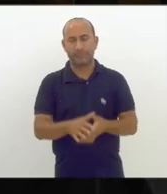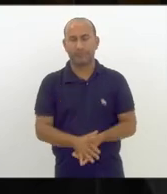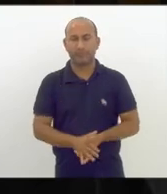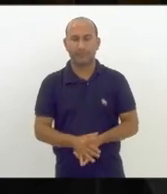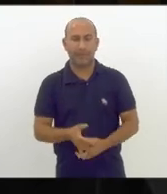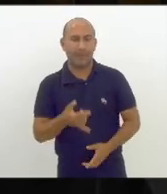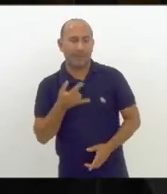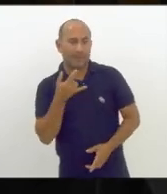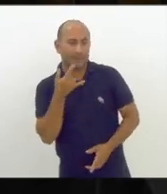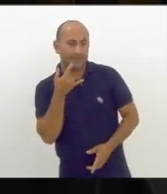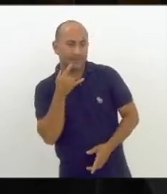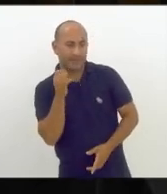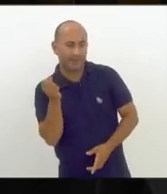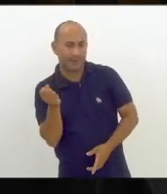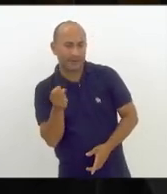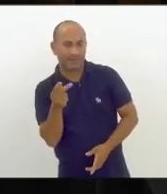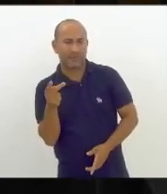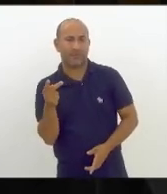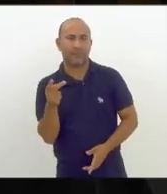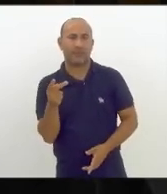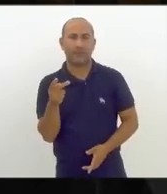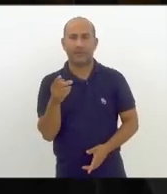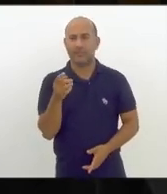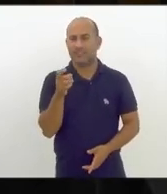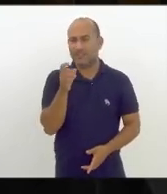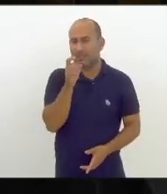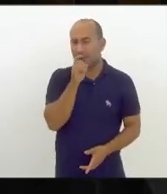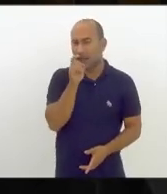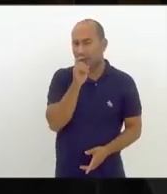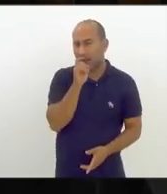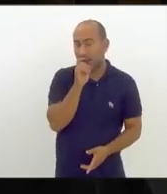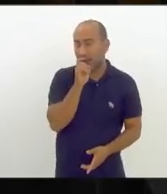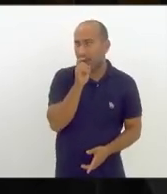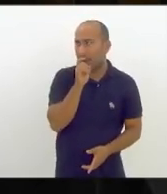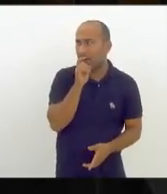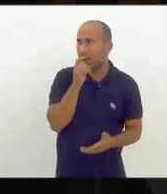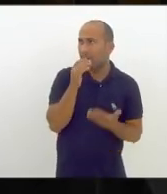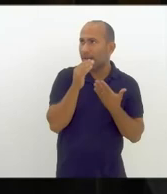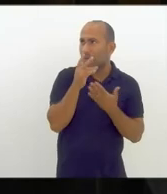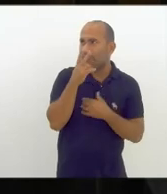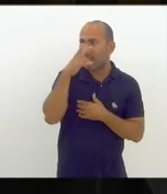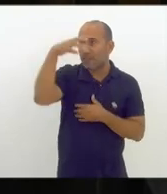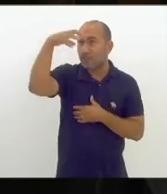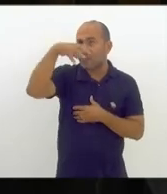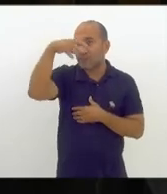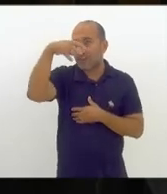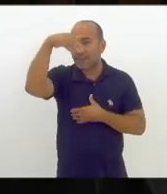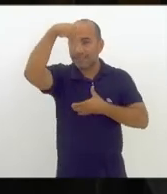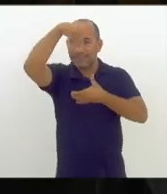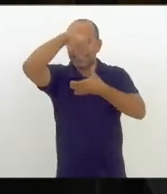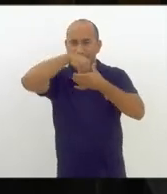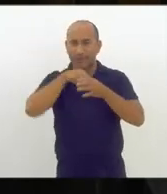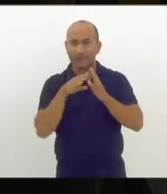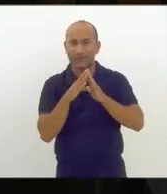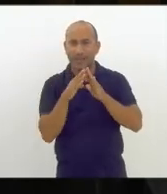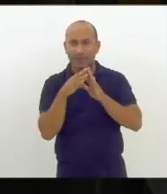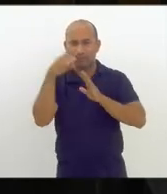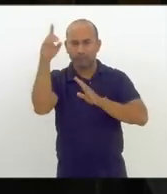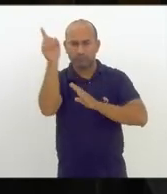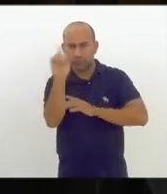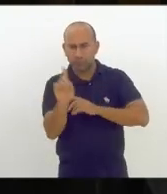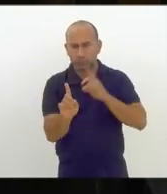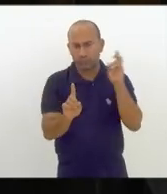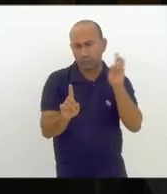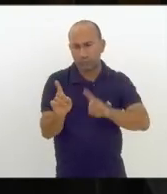Cerveja gelada, glube, glube, glube, é previsão de chuva. Dentro de casa, seguida por trovões e